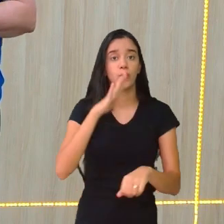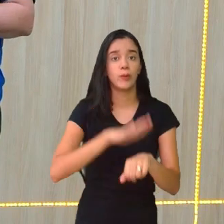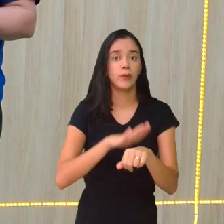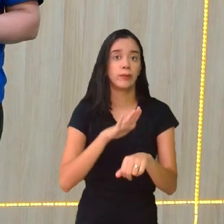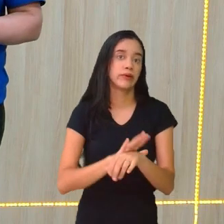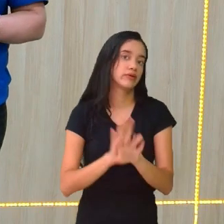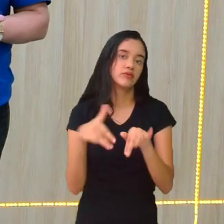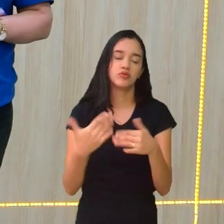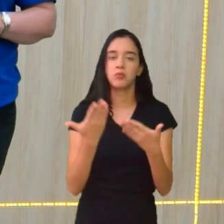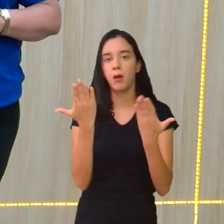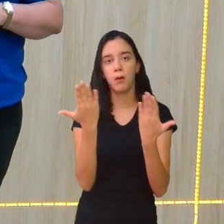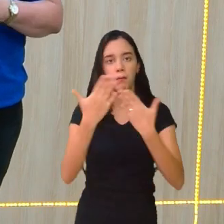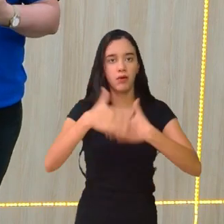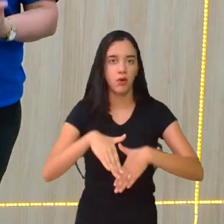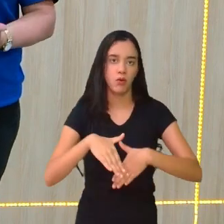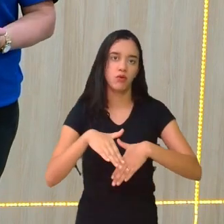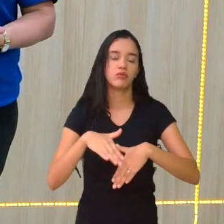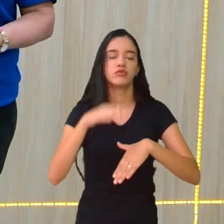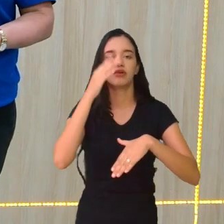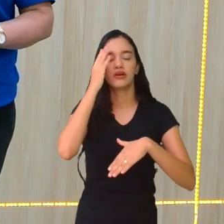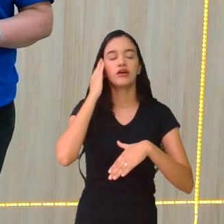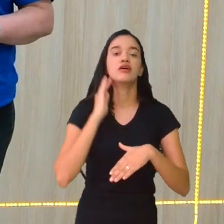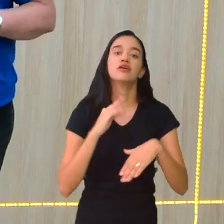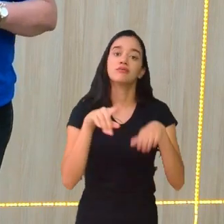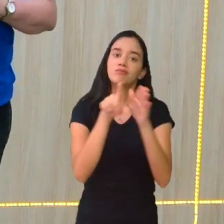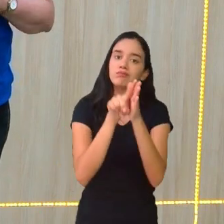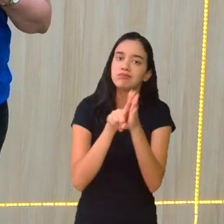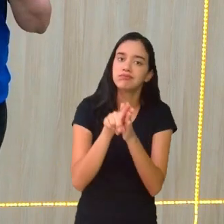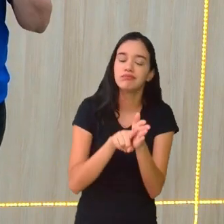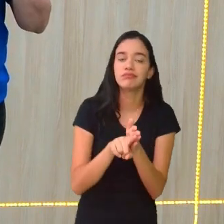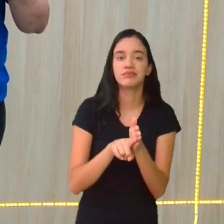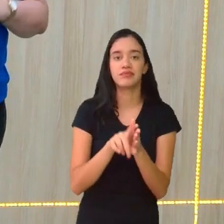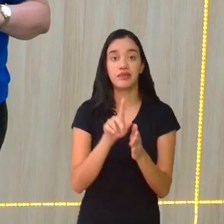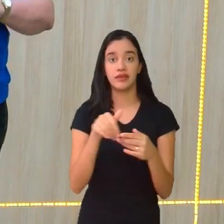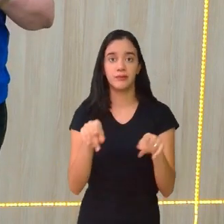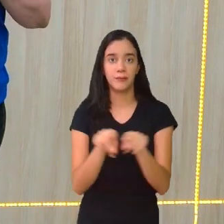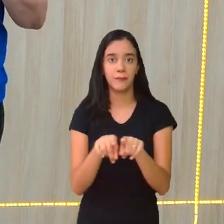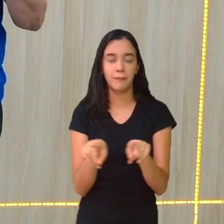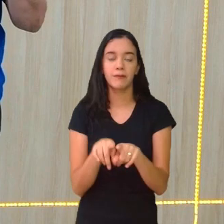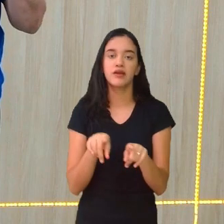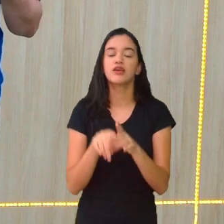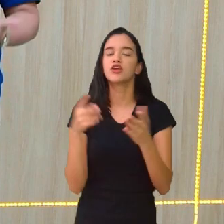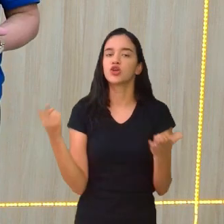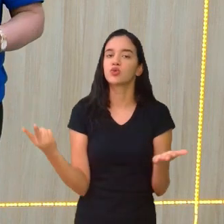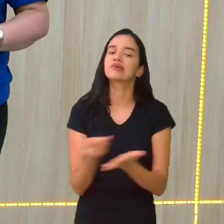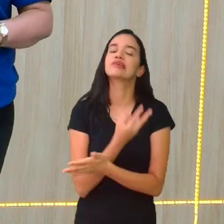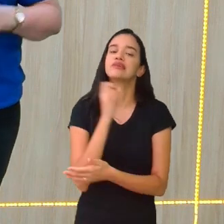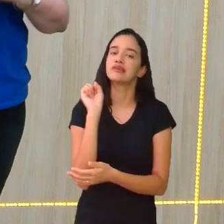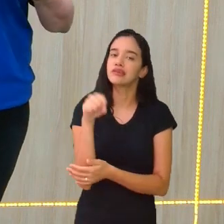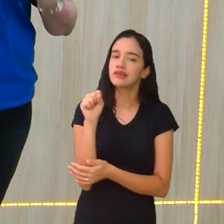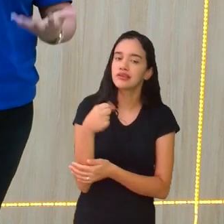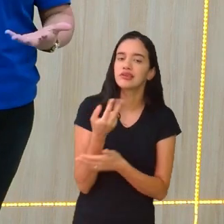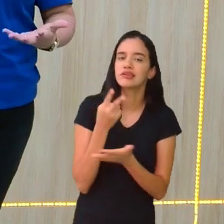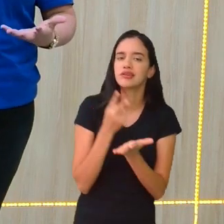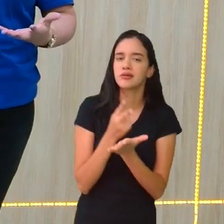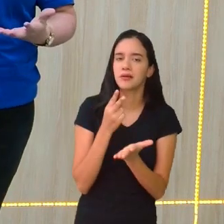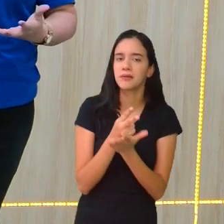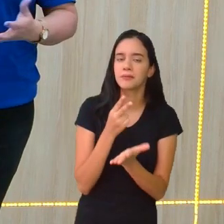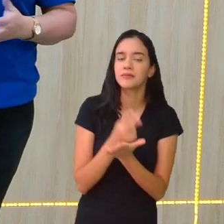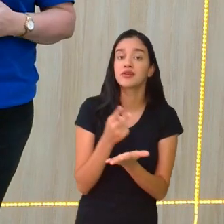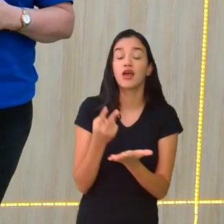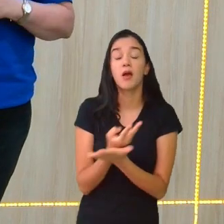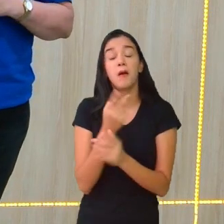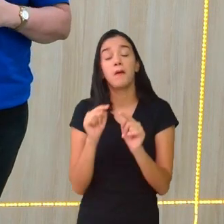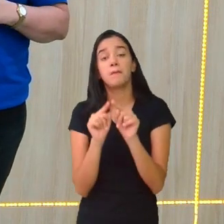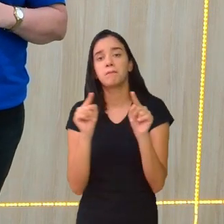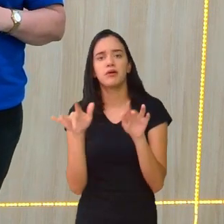um exame avaliativo, uma avaliação diagnóstica, né? Elas irão acontecer sim, sempre acontecerão,